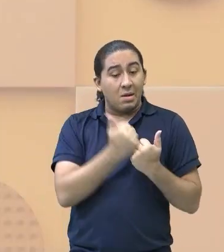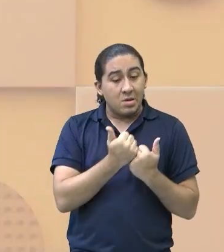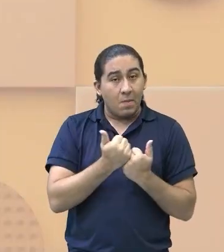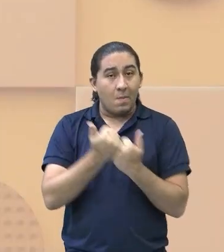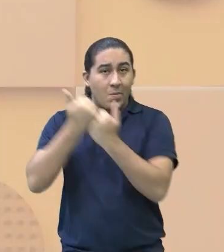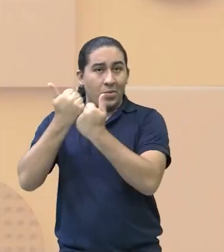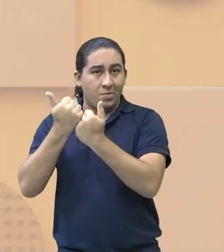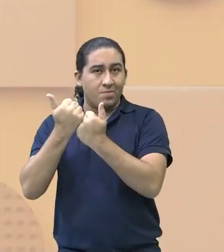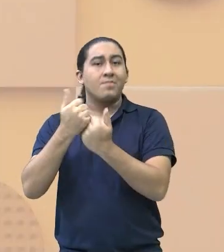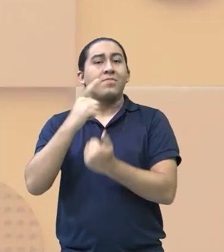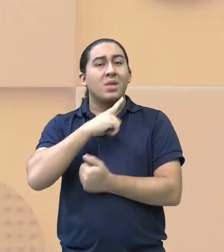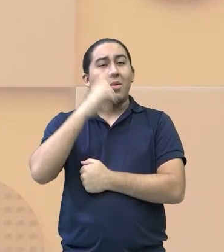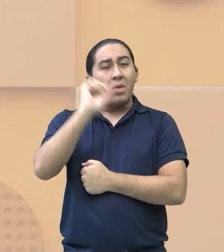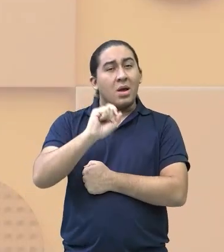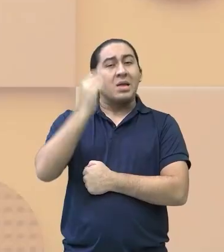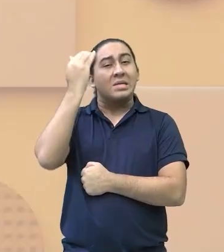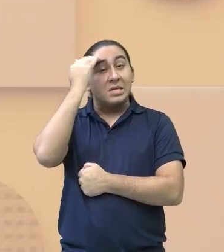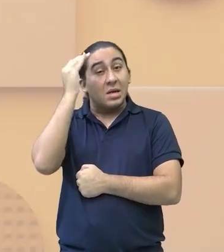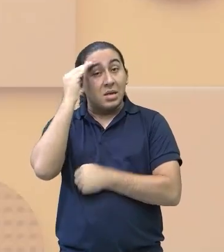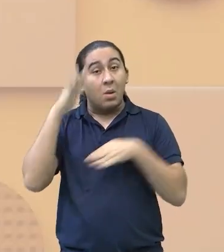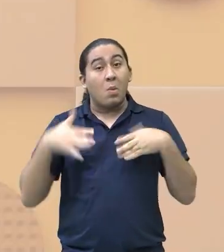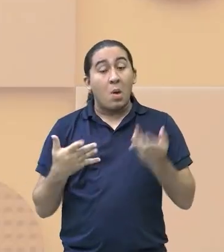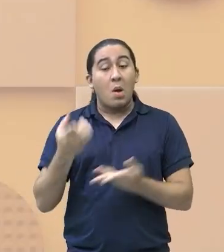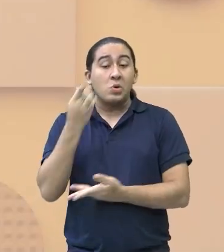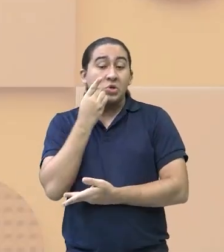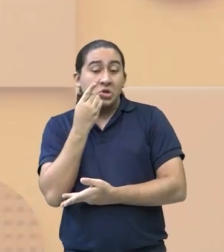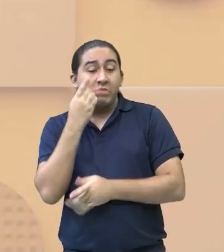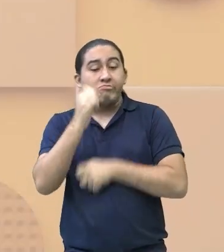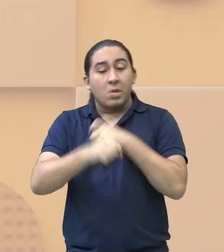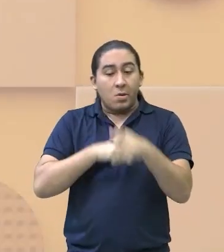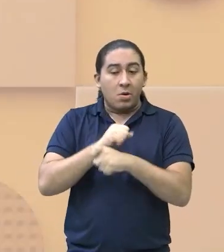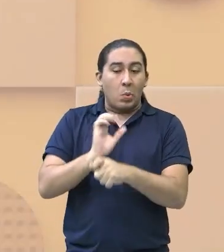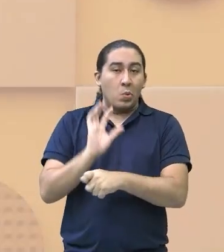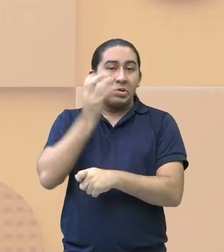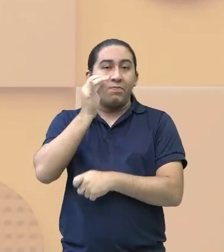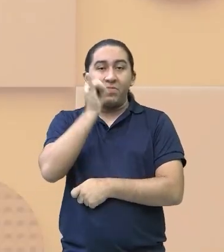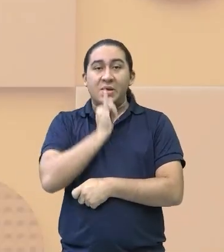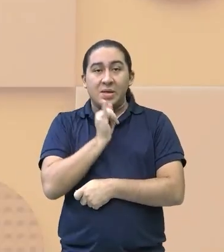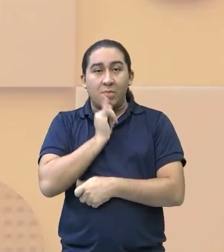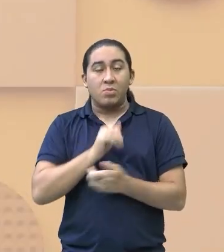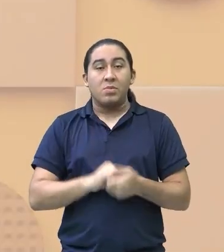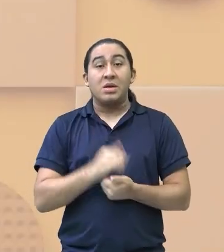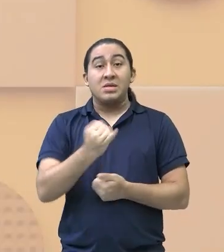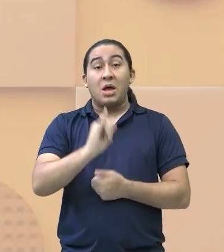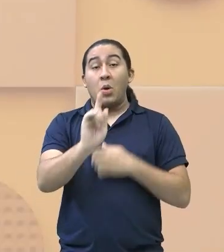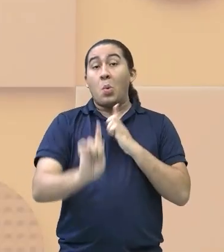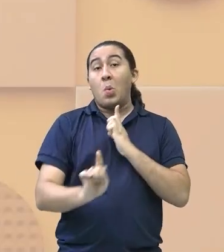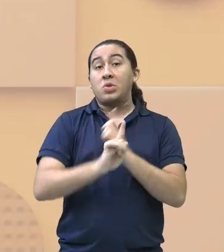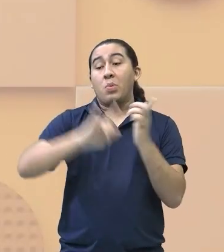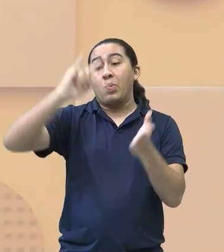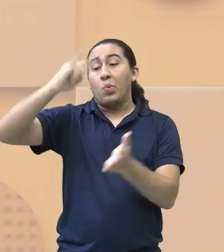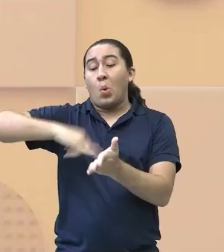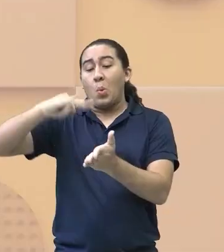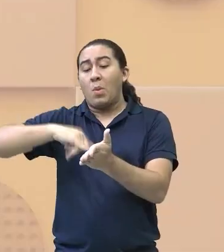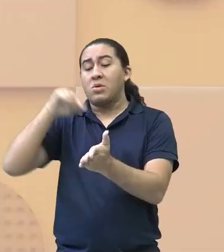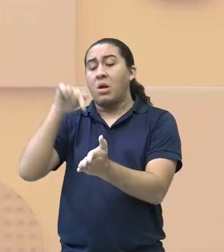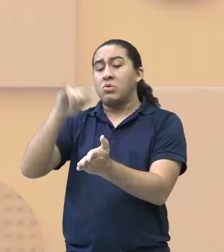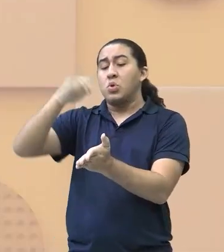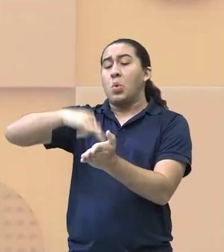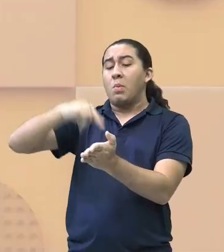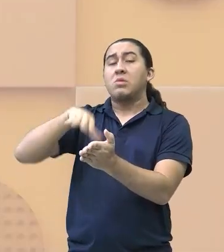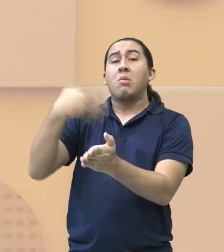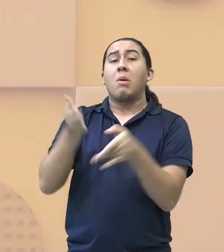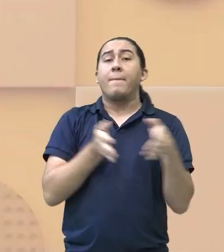então, ajudar nas datações e para ver, por exemplo, se eu encontrar um pergaminho, ele pertence a que período